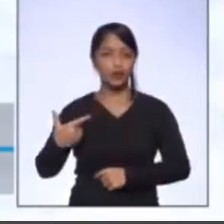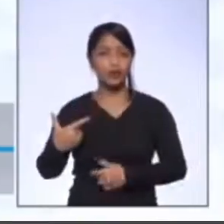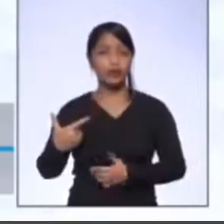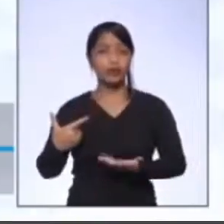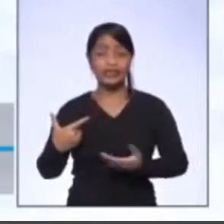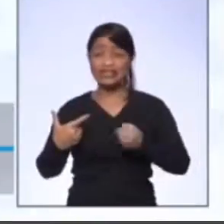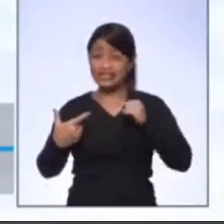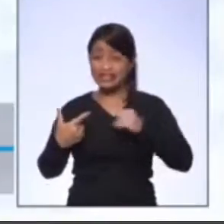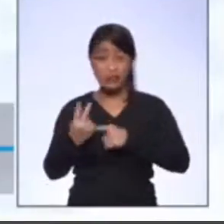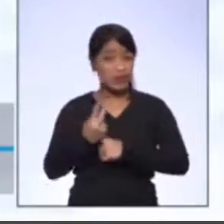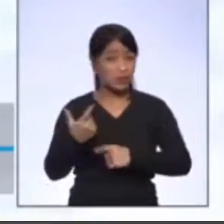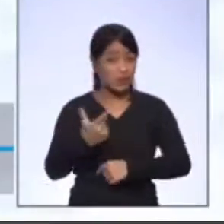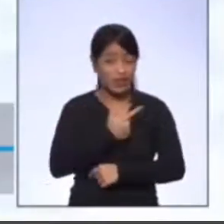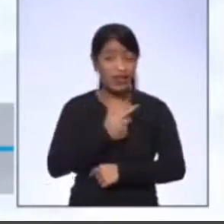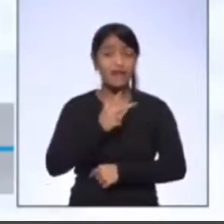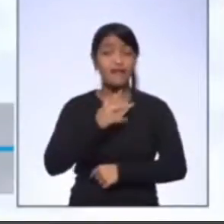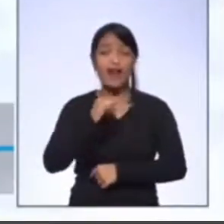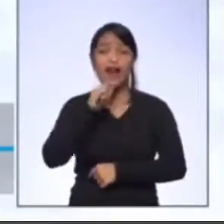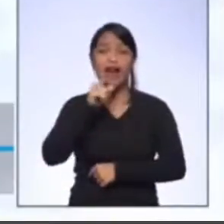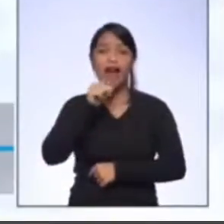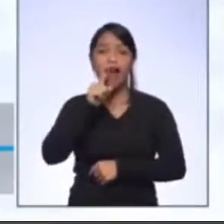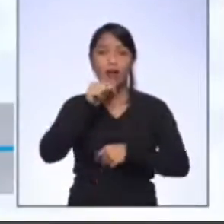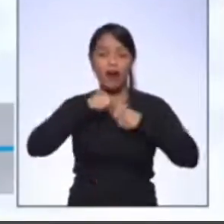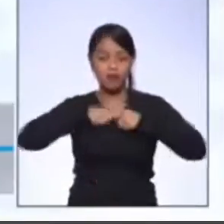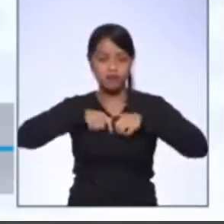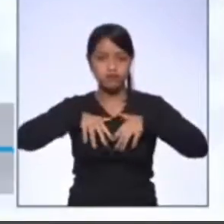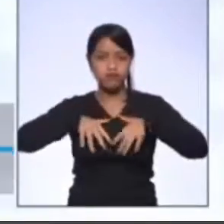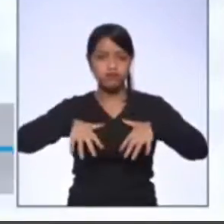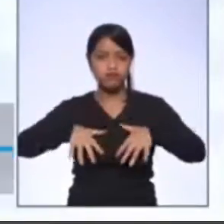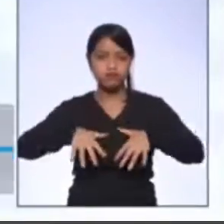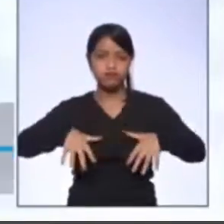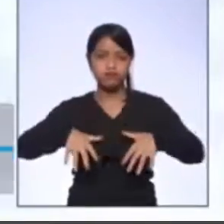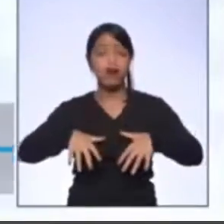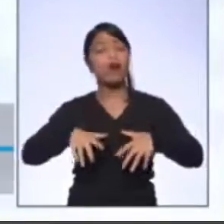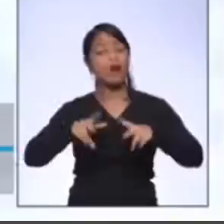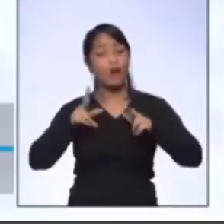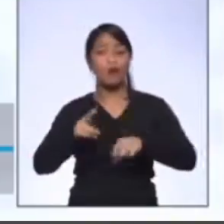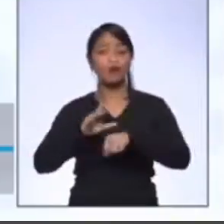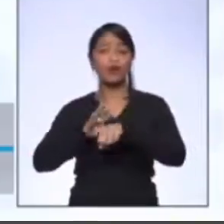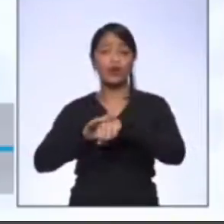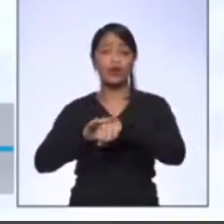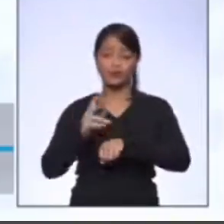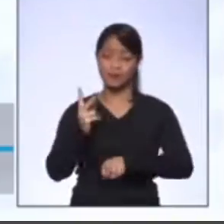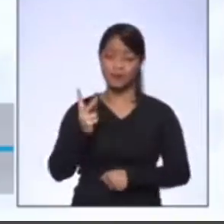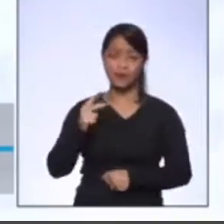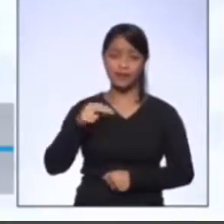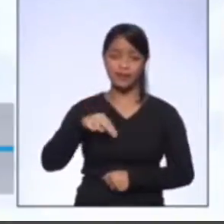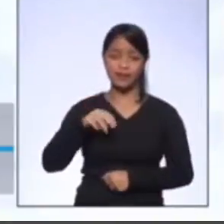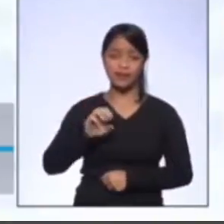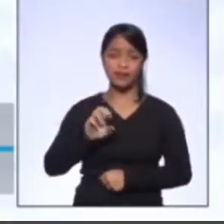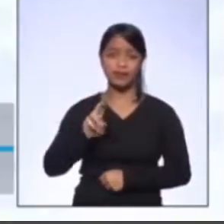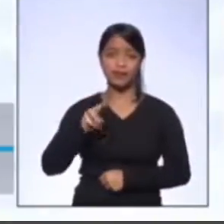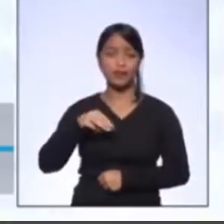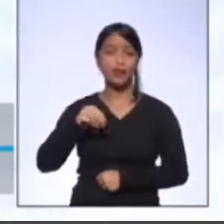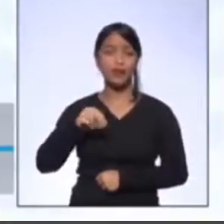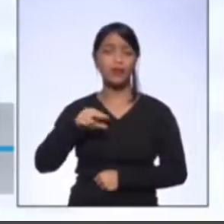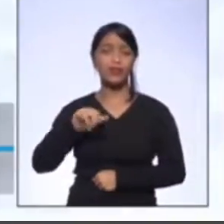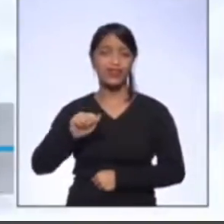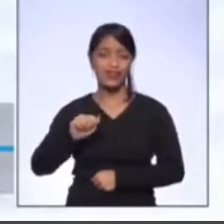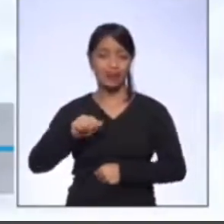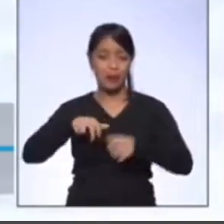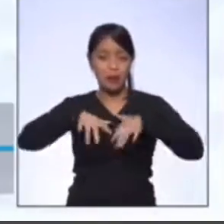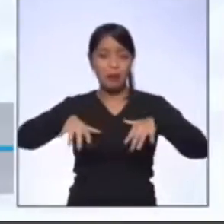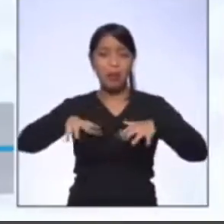encher de líquido é isso o que é pneumonia tá vai começar a ver uma inflamação lá e vai desmanchando esse alvéolo e vai enxendo de líquido